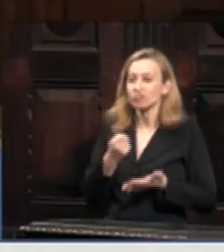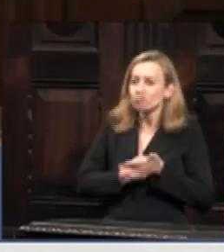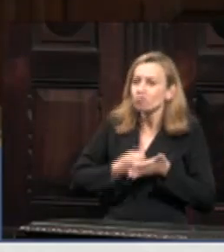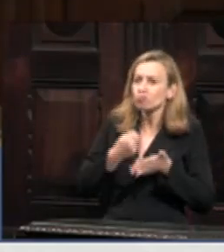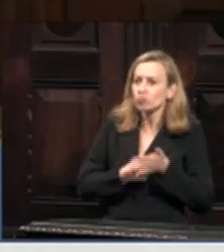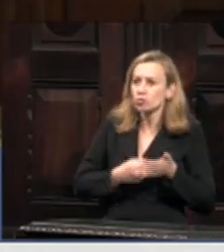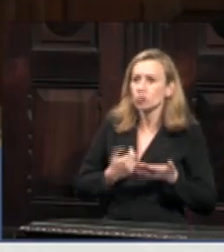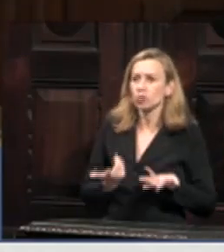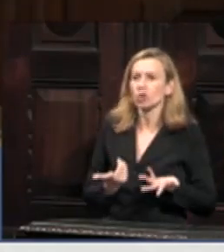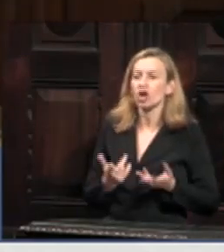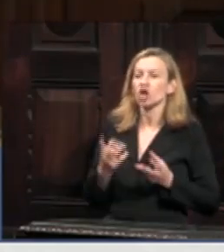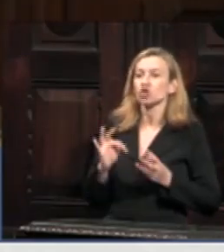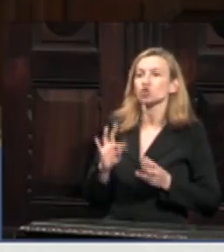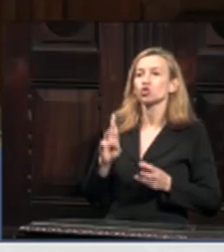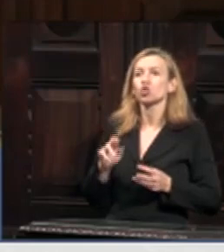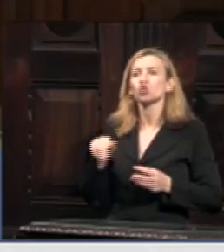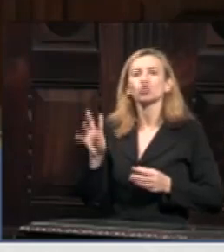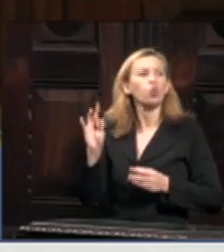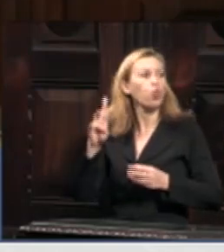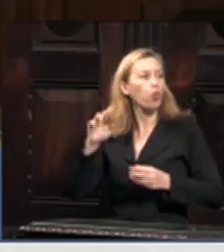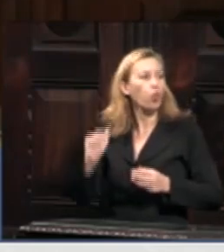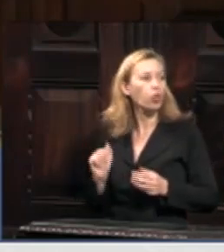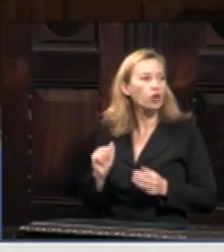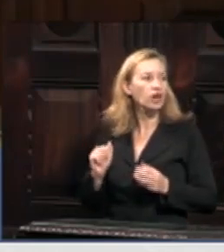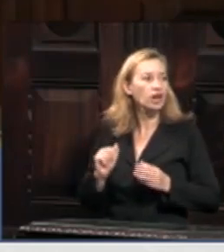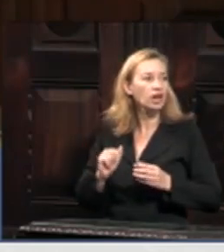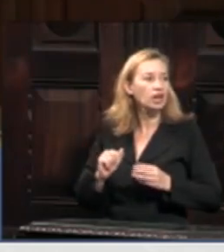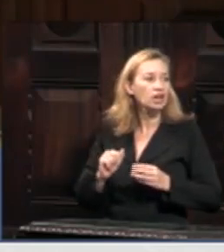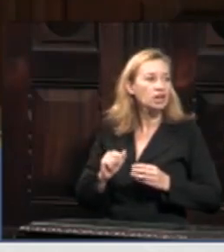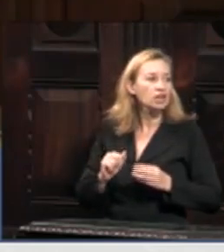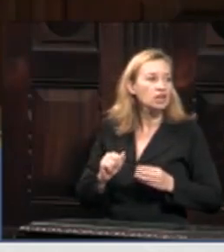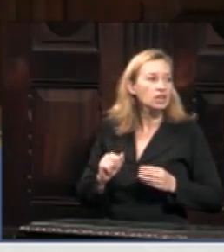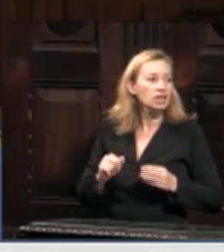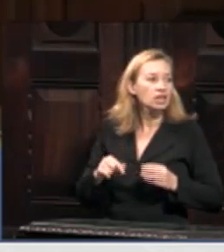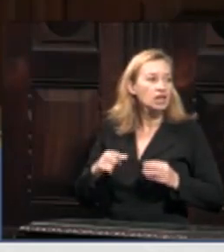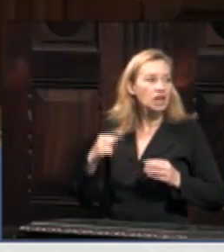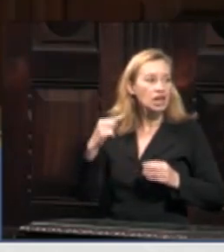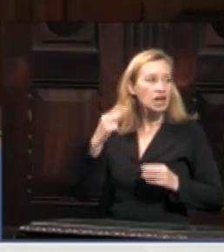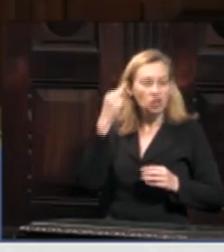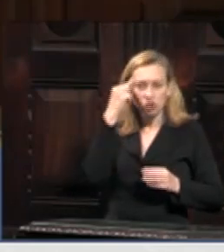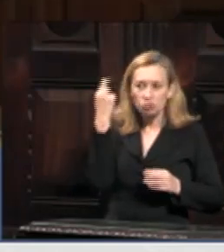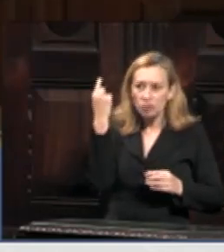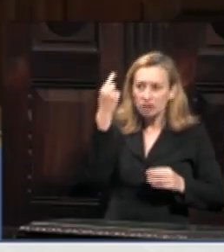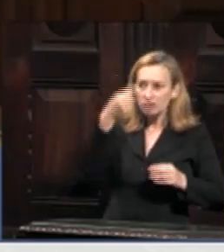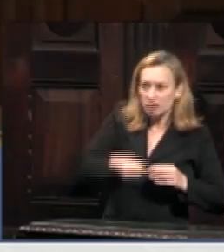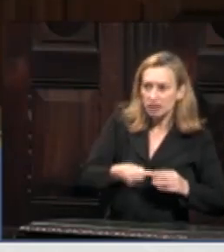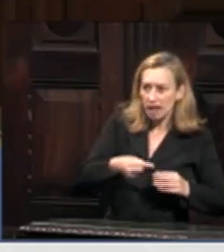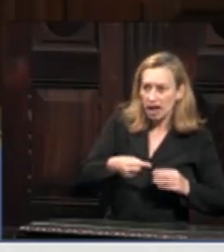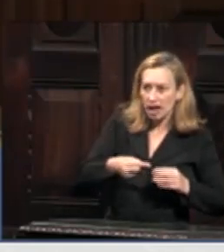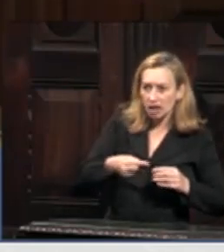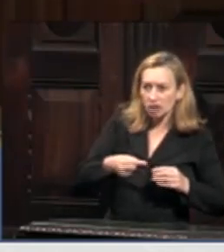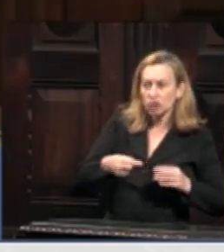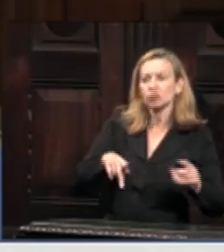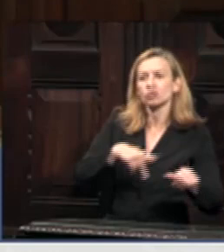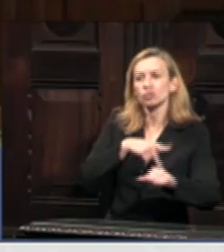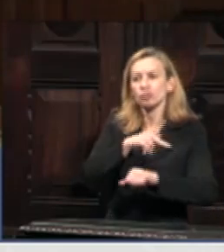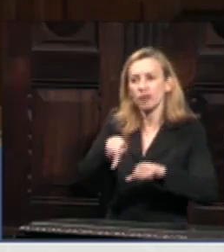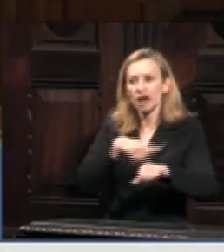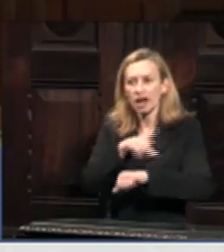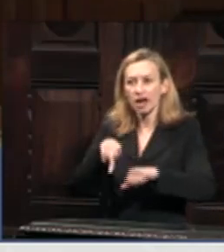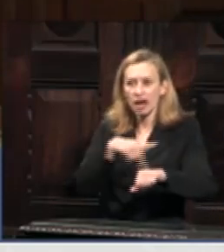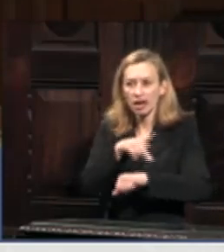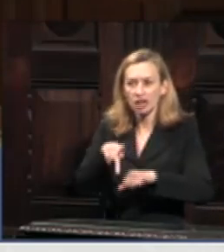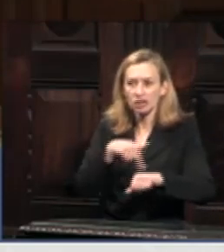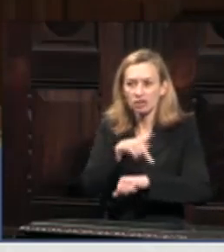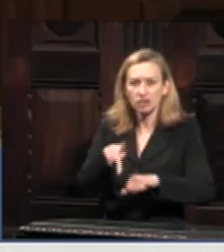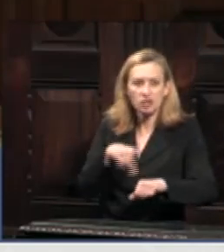qualquer oposição, é entrega do país, é domínio estrangeiro, é reino do grande capital, é